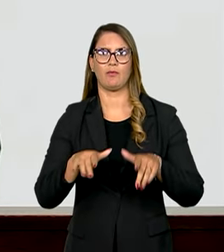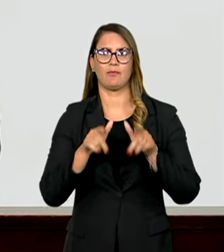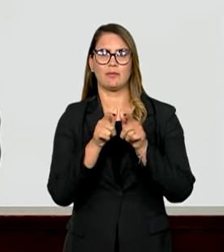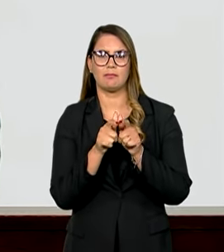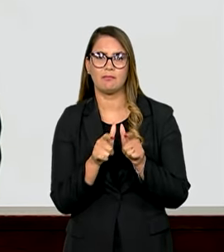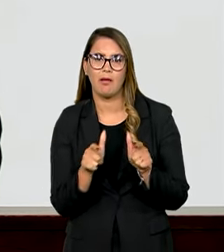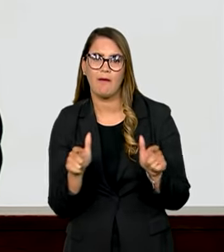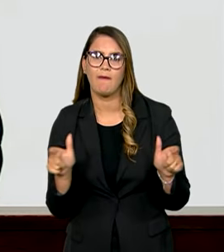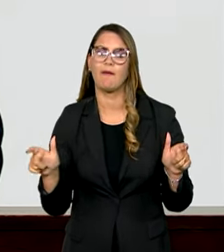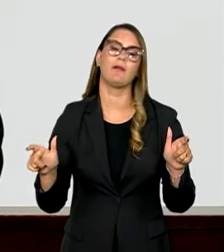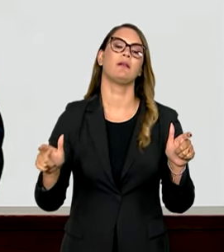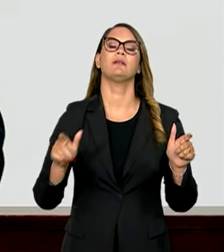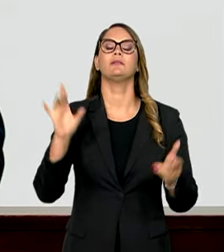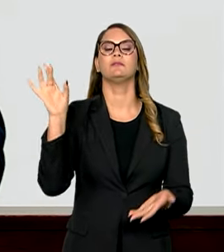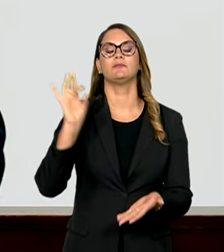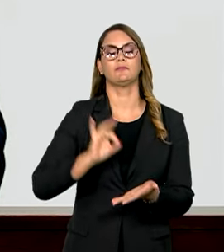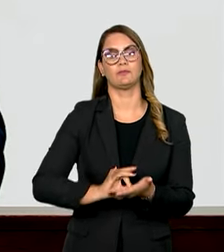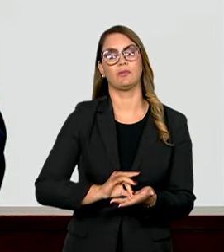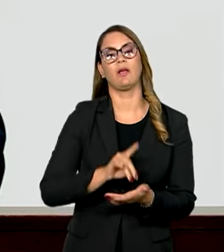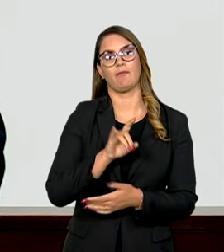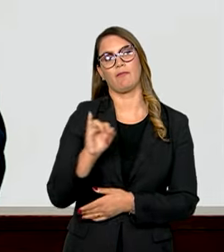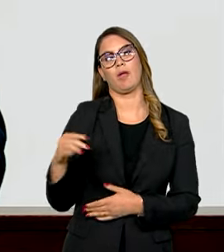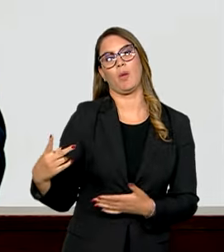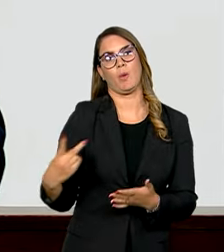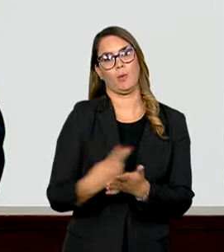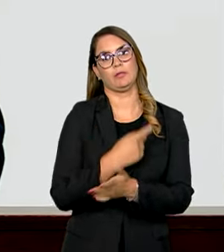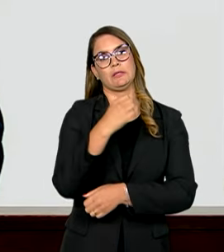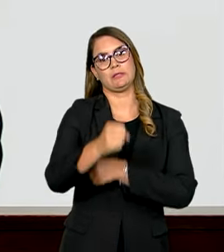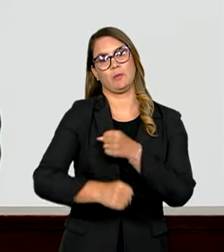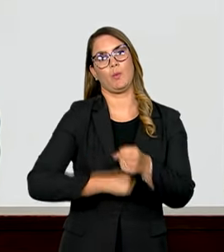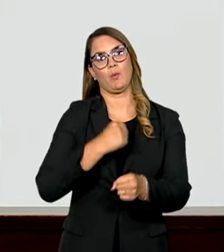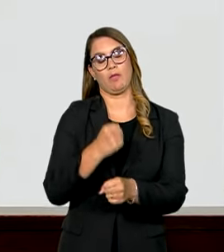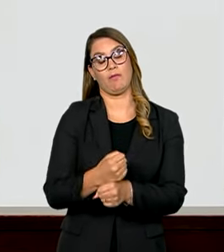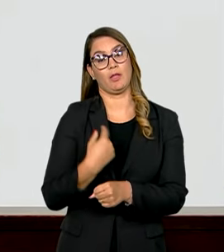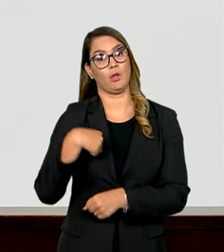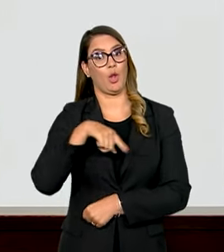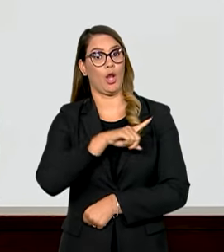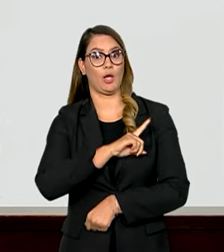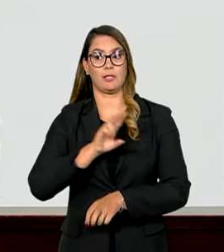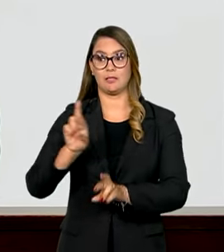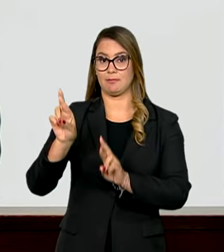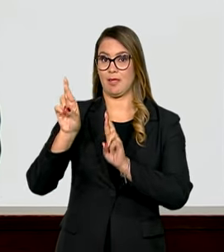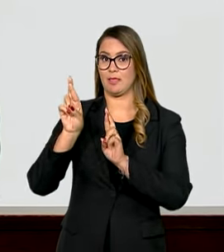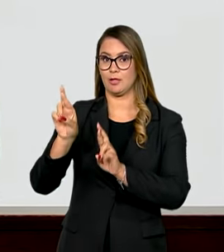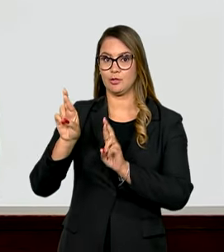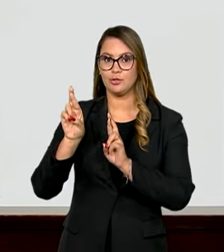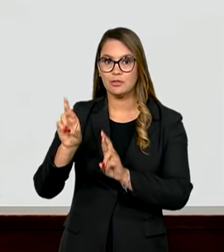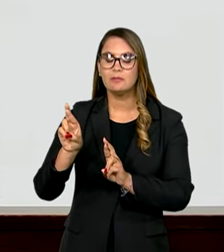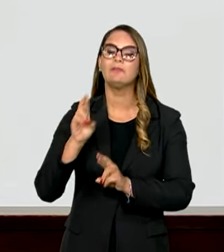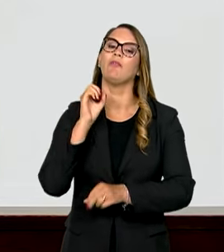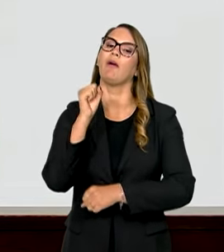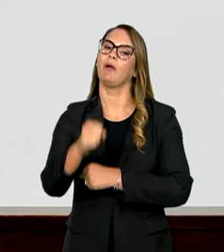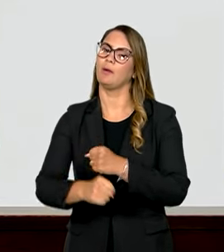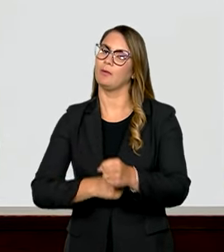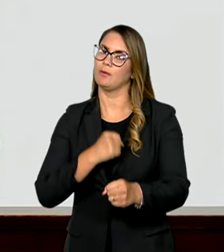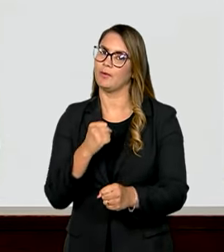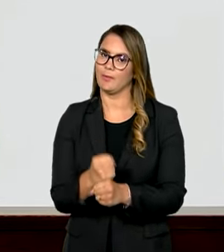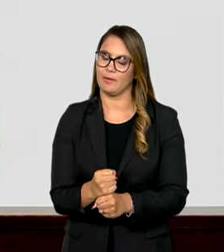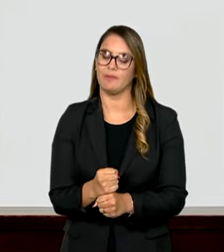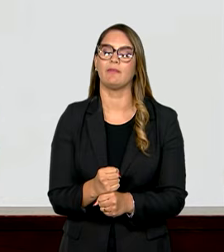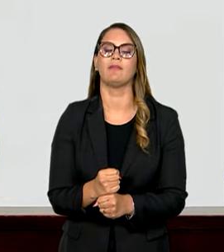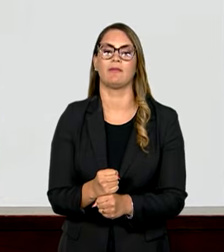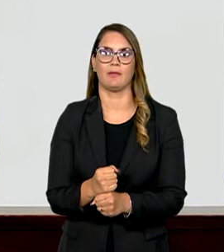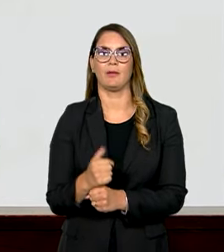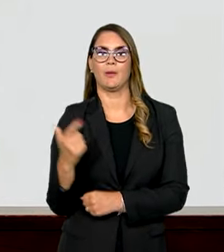magnitude e na efetividade que vai acontecer no ano que vem. Então, a nossa expectativa é que o ano que vem, né, a